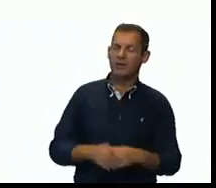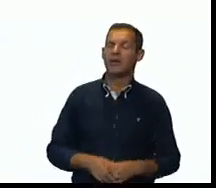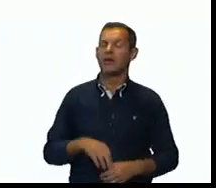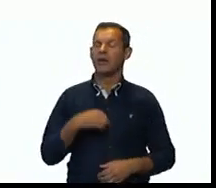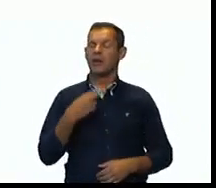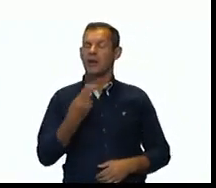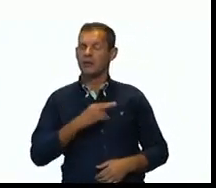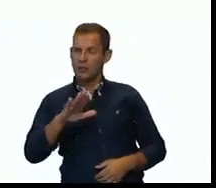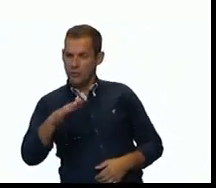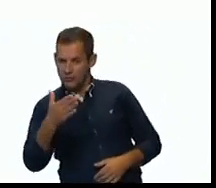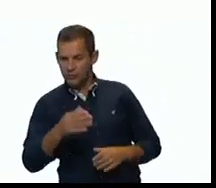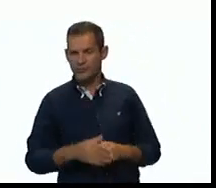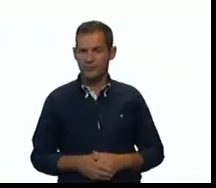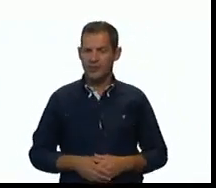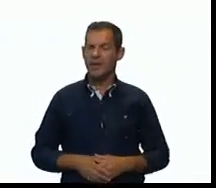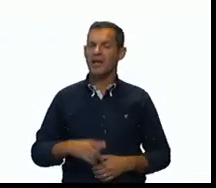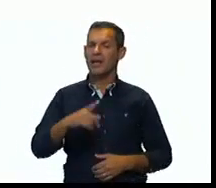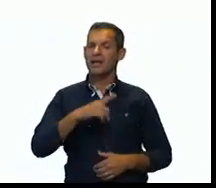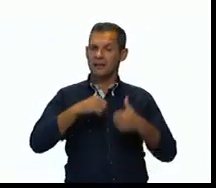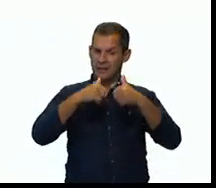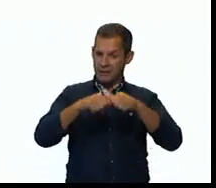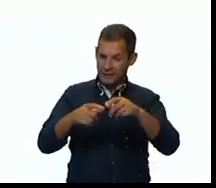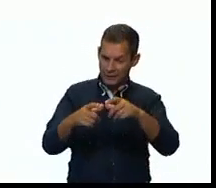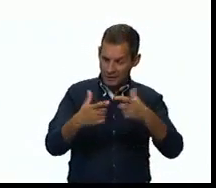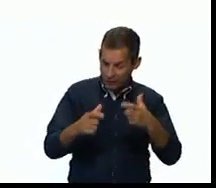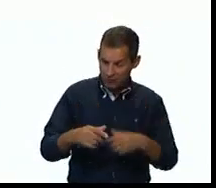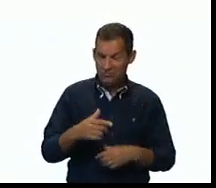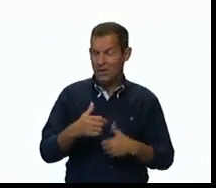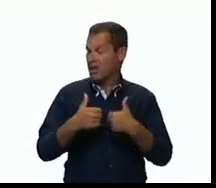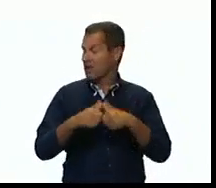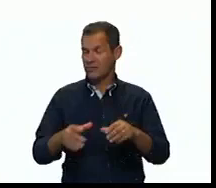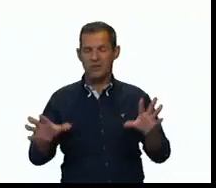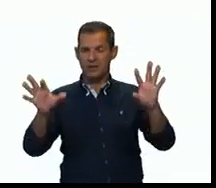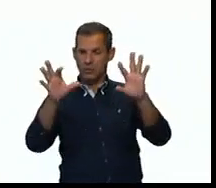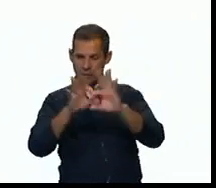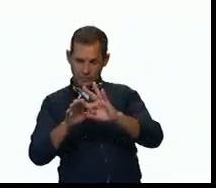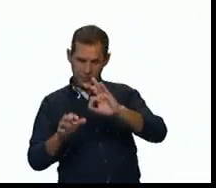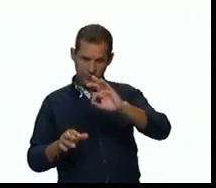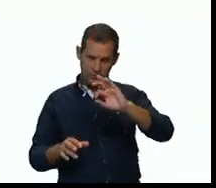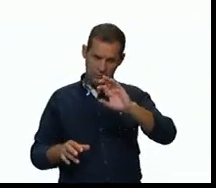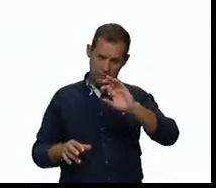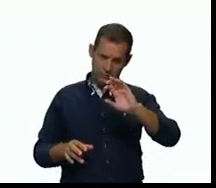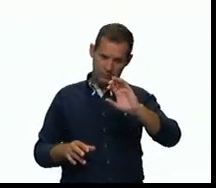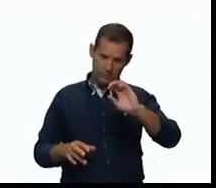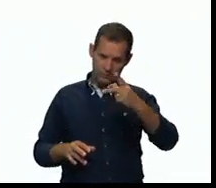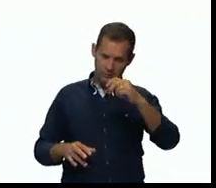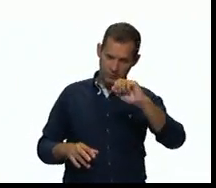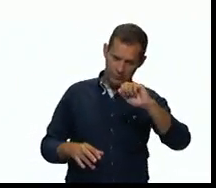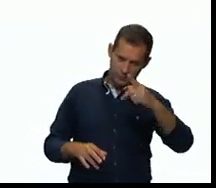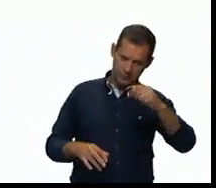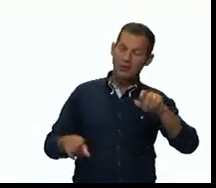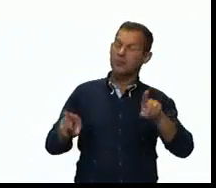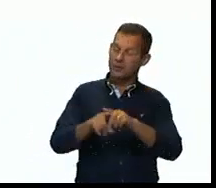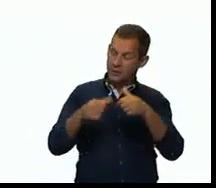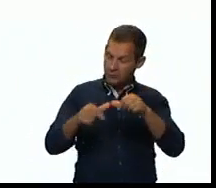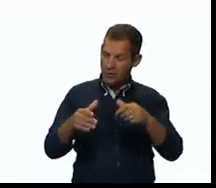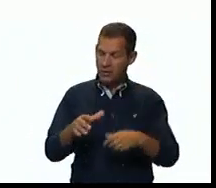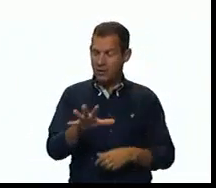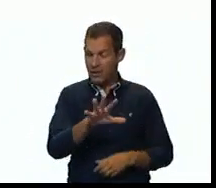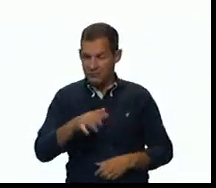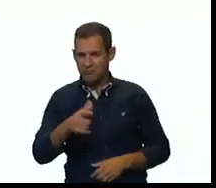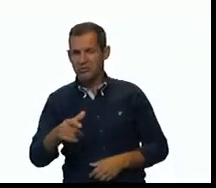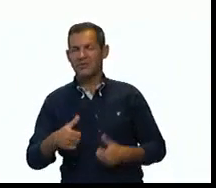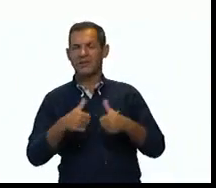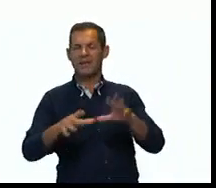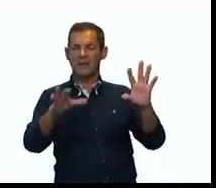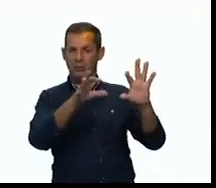Então, a nossa aproximação, ela vai pegar essa área que não pertence à chapa e essa área aqui também que não pertence